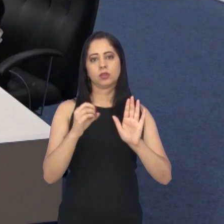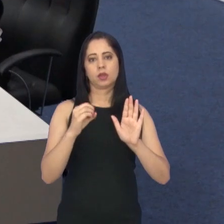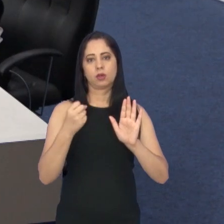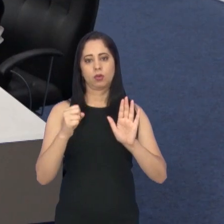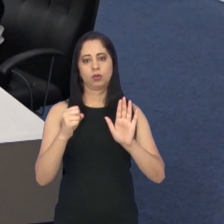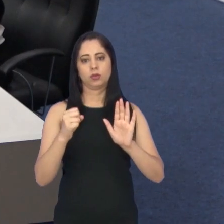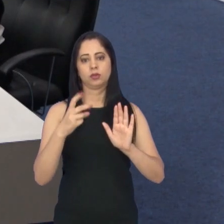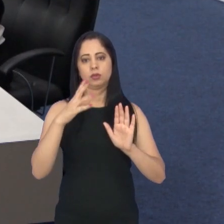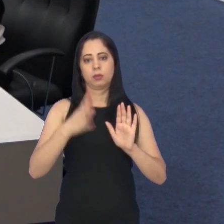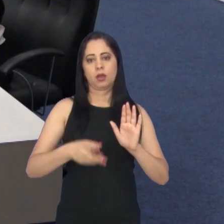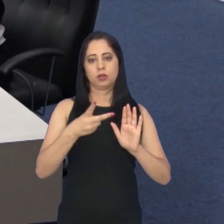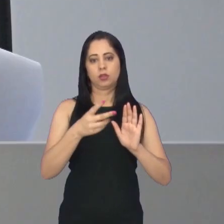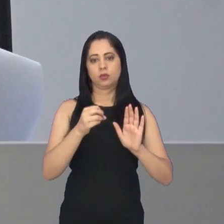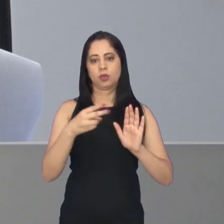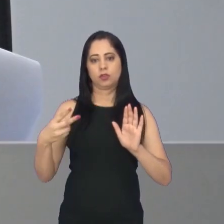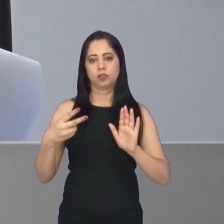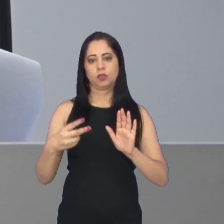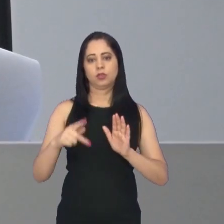10.208/2022. Projeto de lei